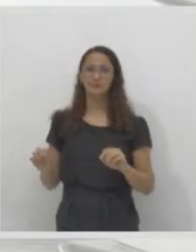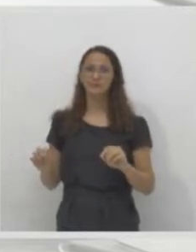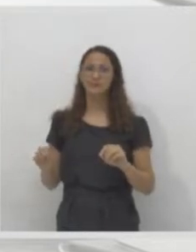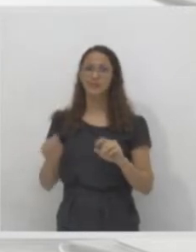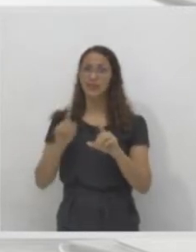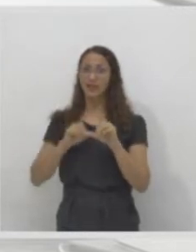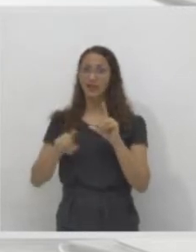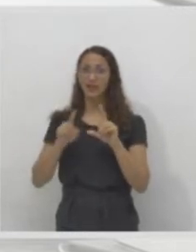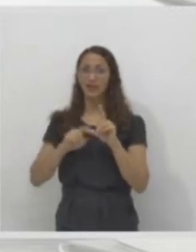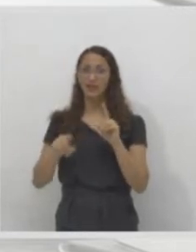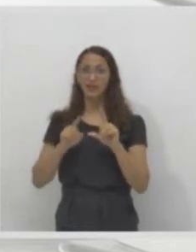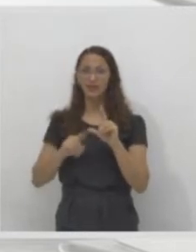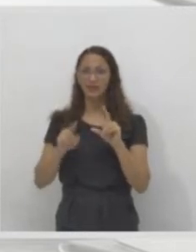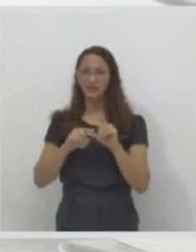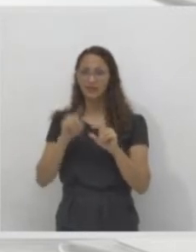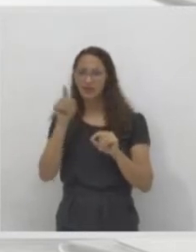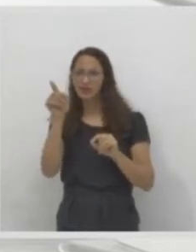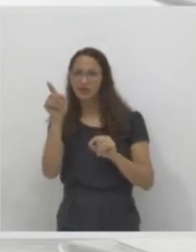mesma. Olhem lá.